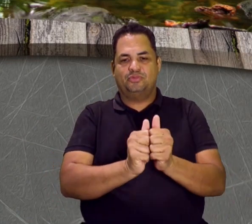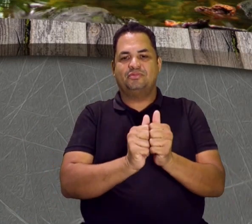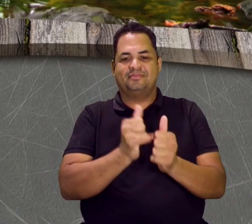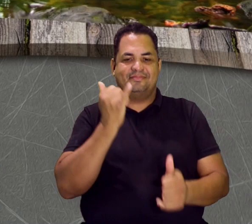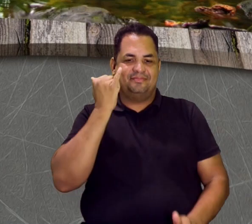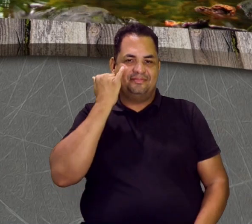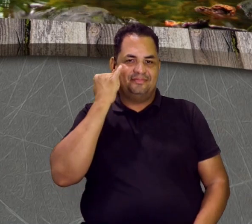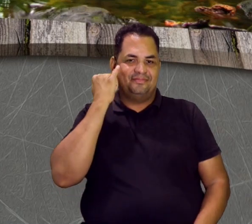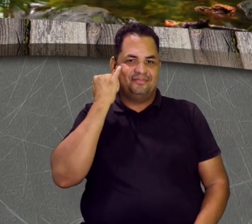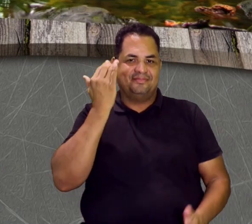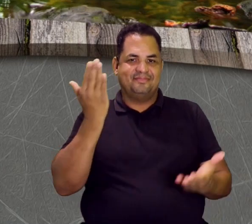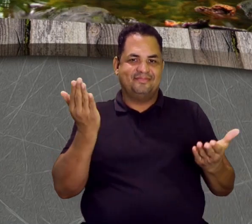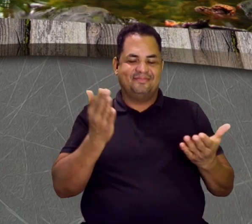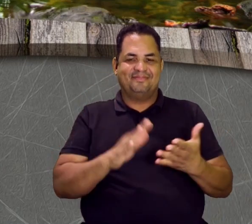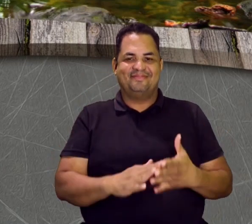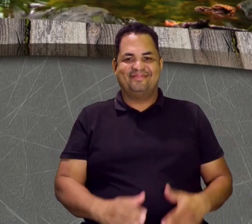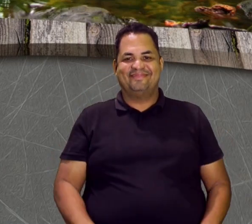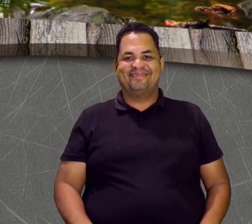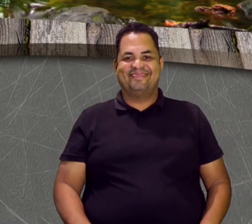Samuel.